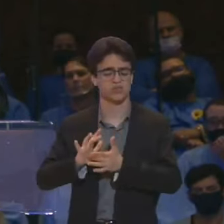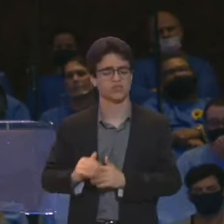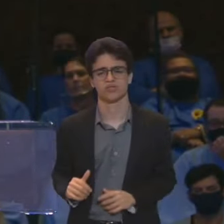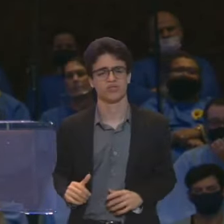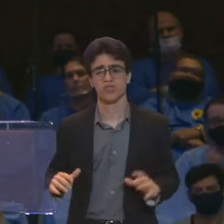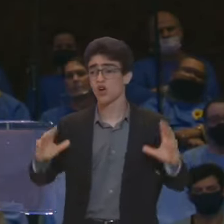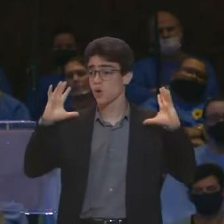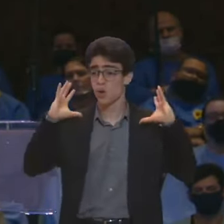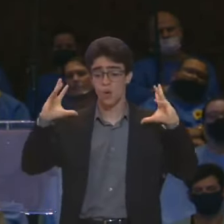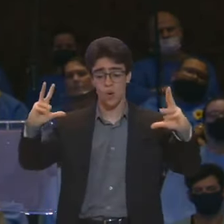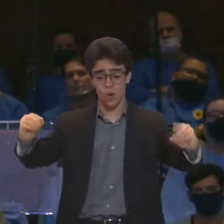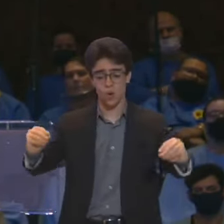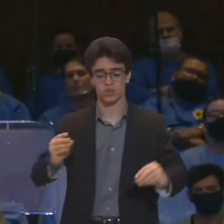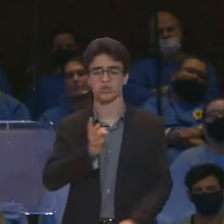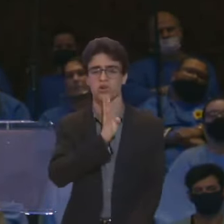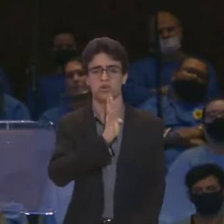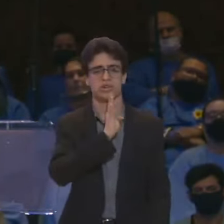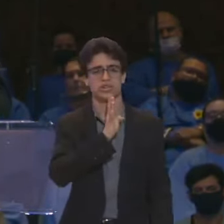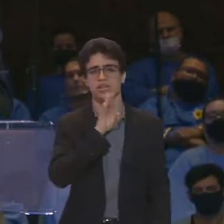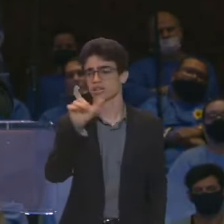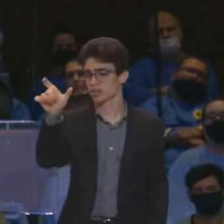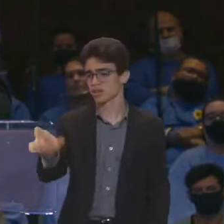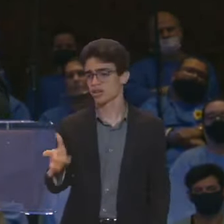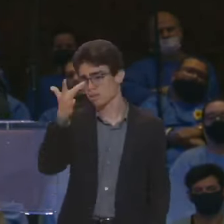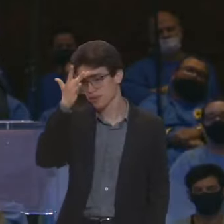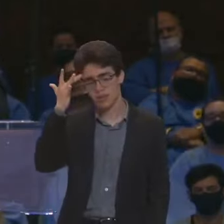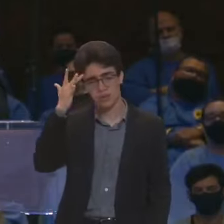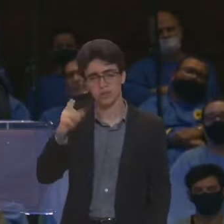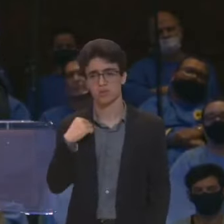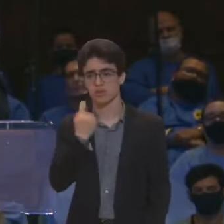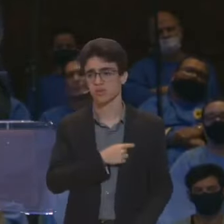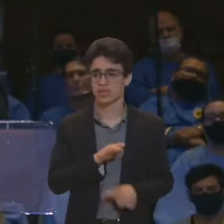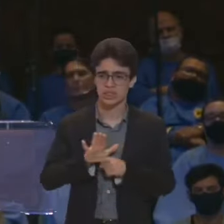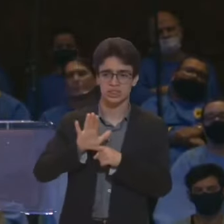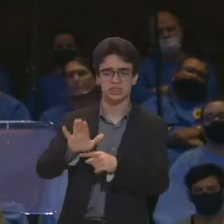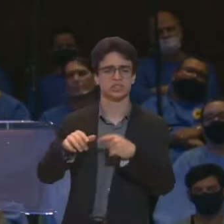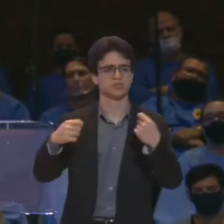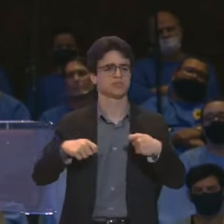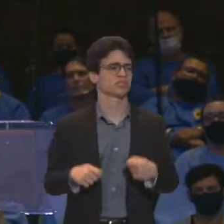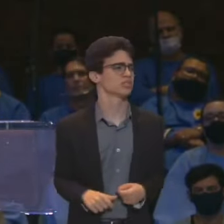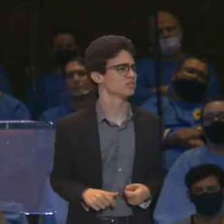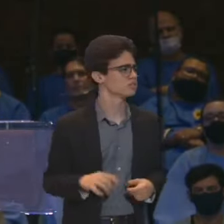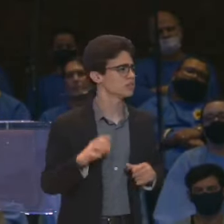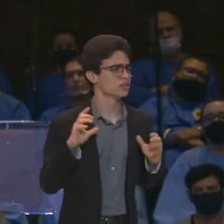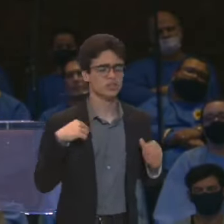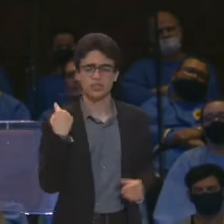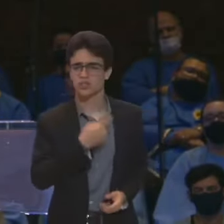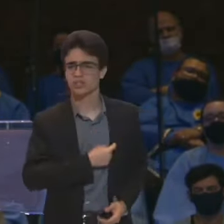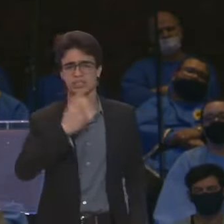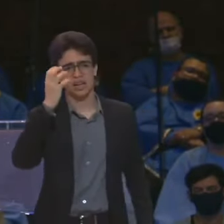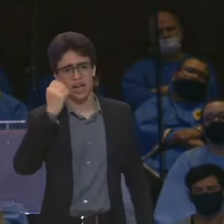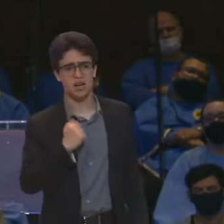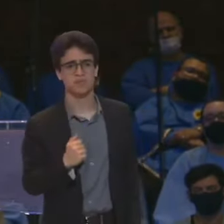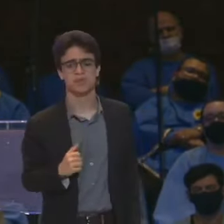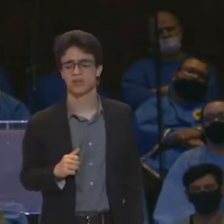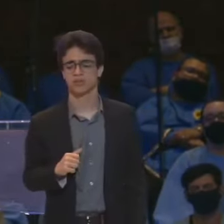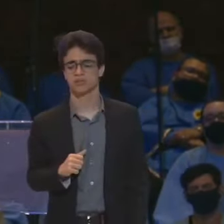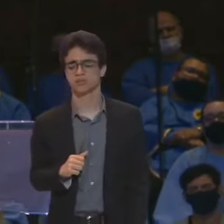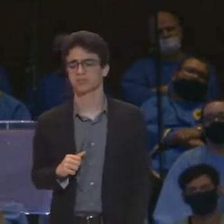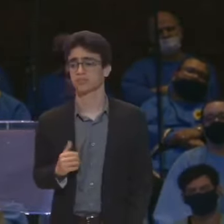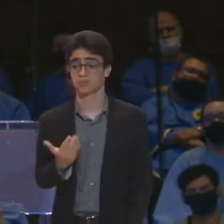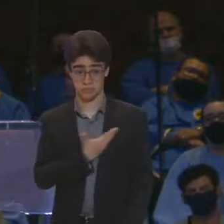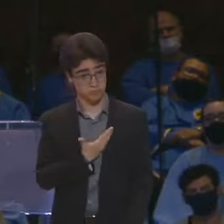Todos nós sabemos de alguém que está precisando de uma palavra amiga. Todos nós sabemos de alguém que está que é